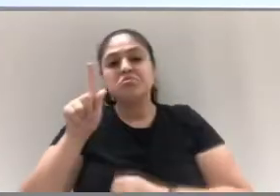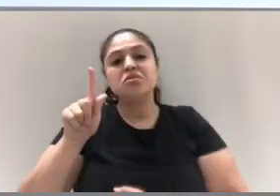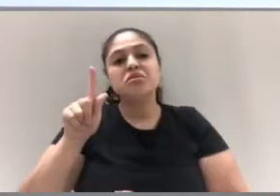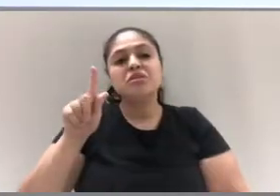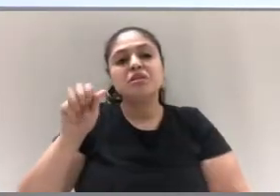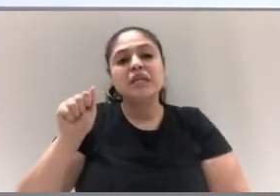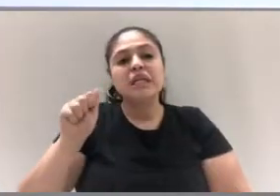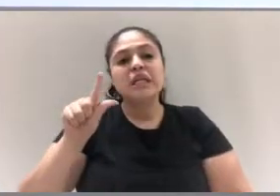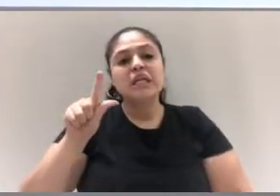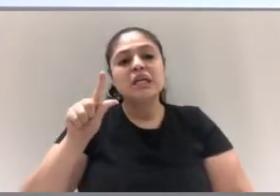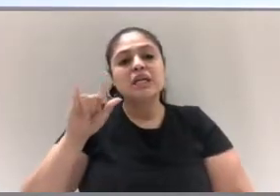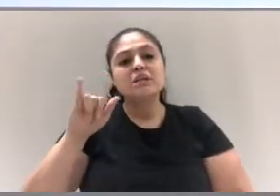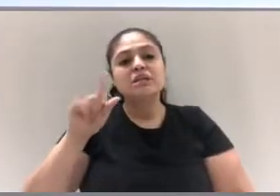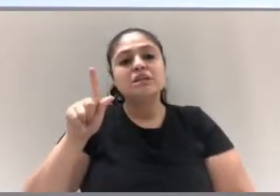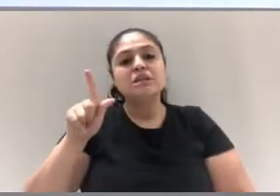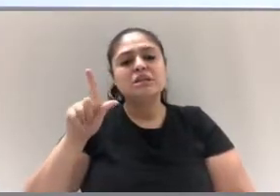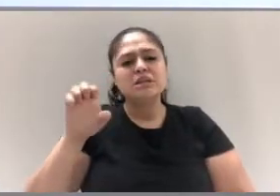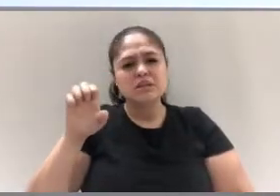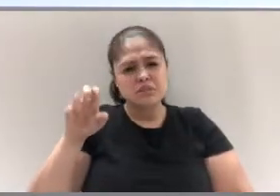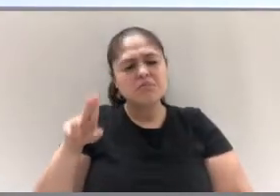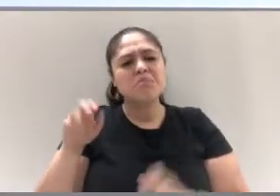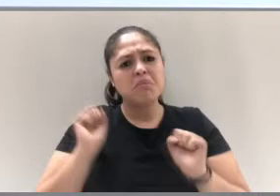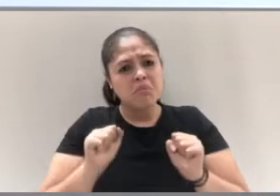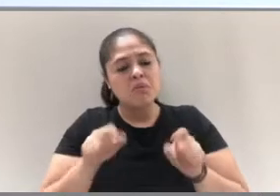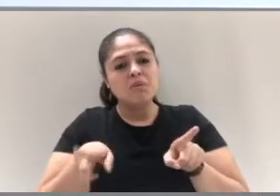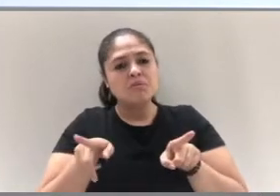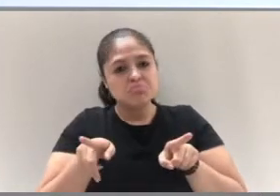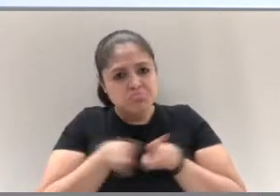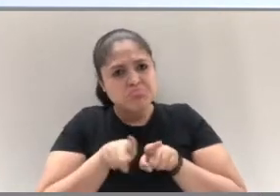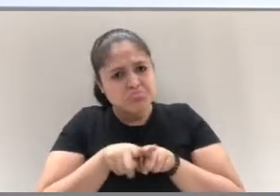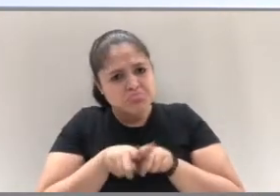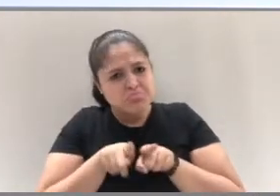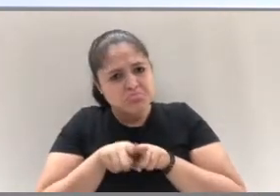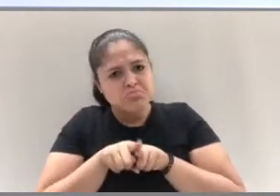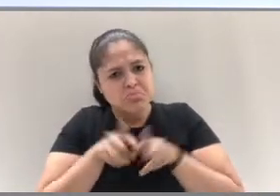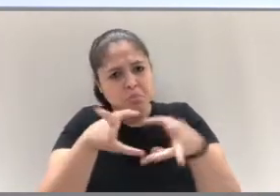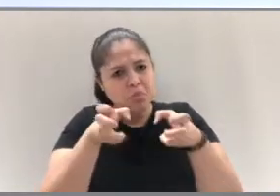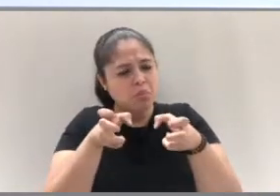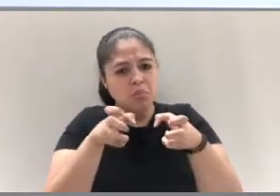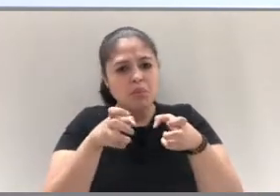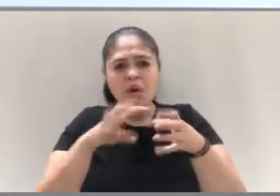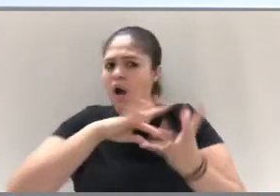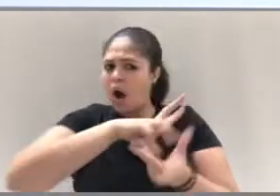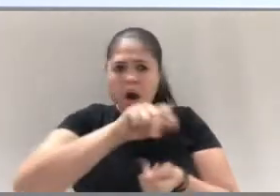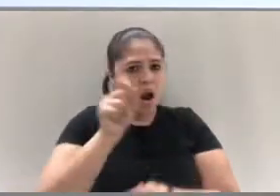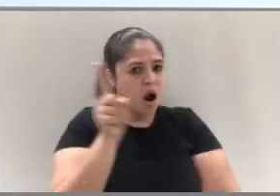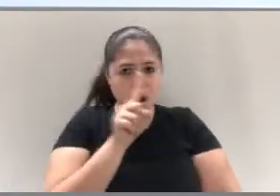ele pôde realmente perceber que a Terra não era o centro, e sim o Sol.